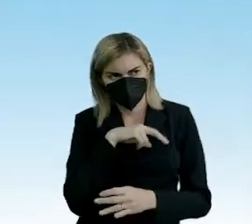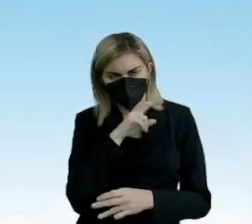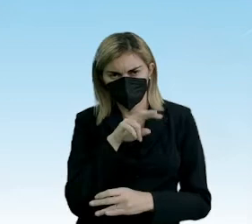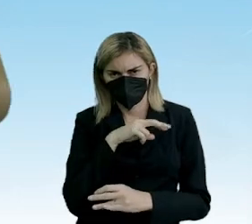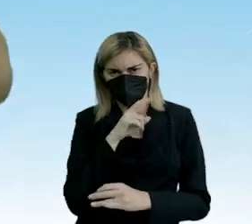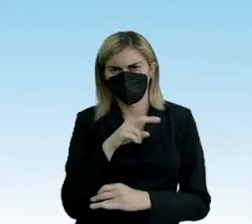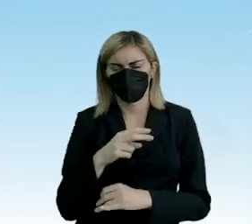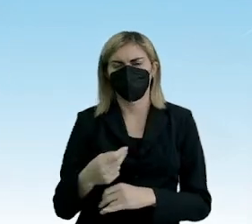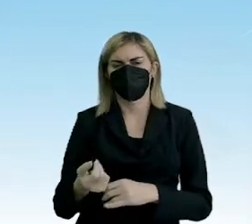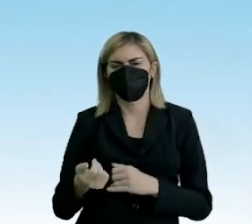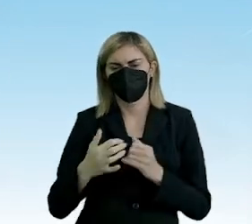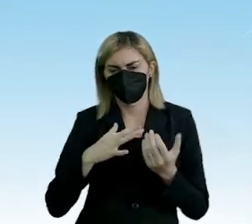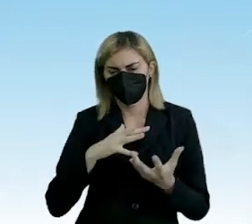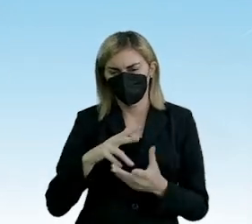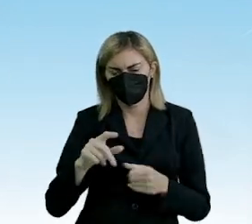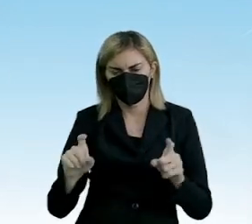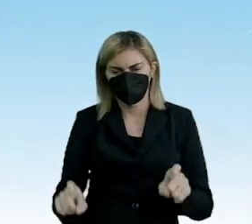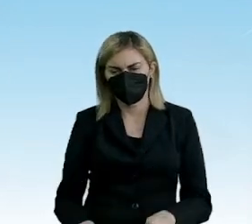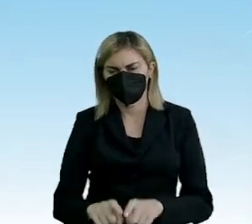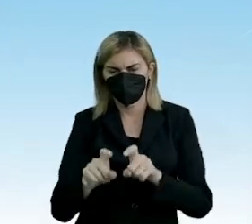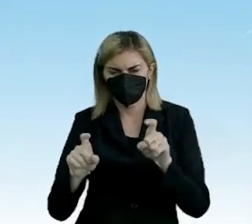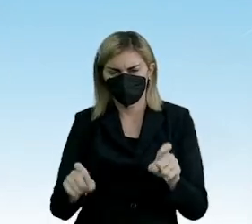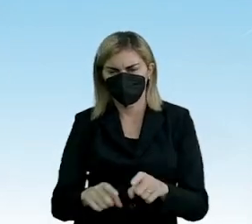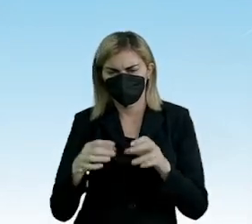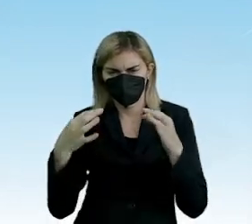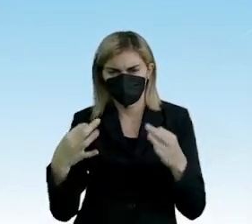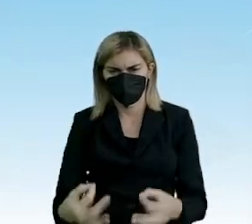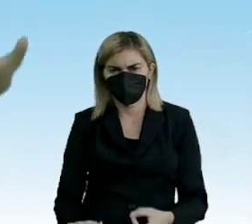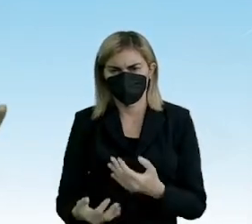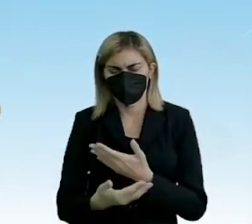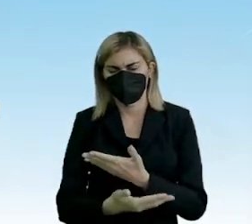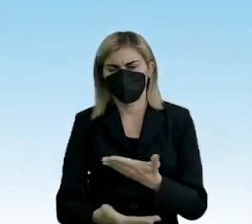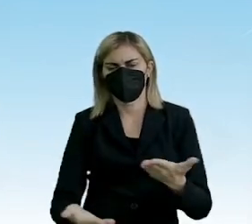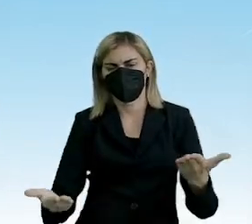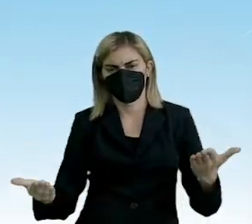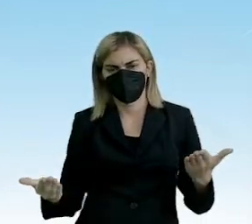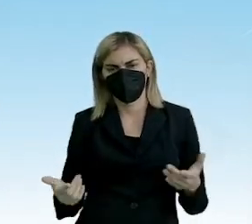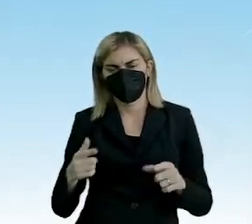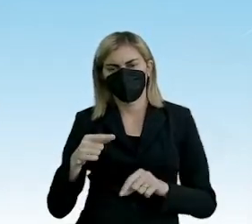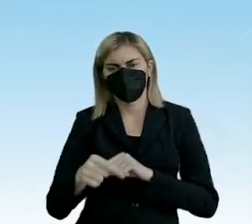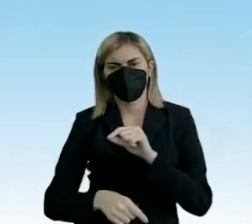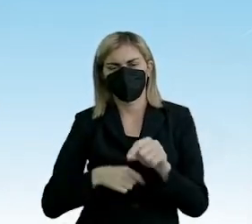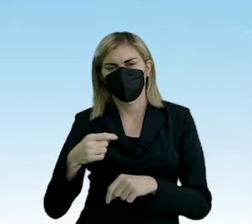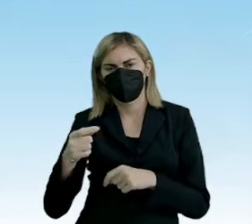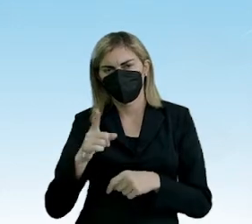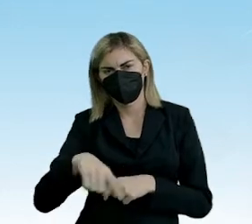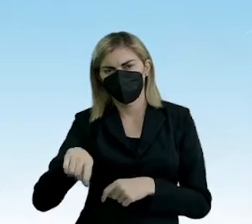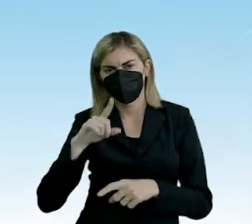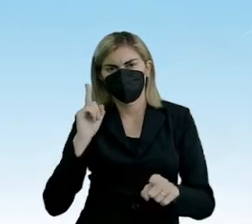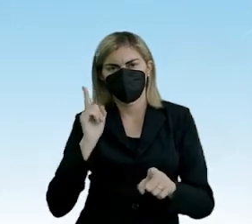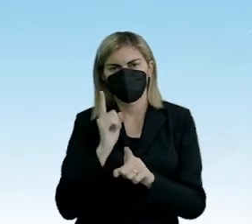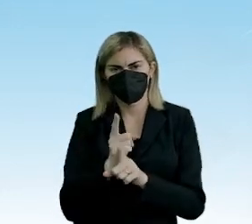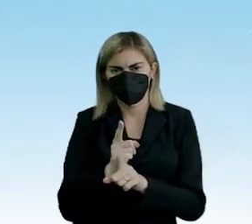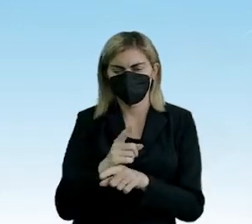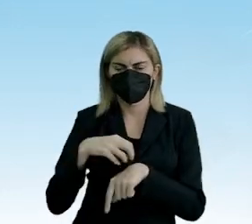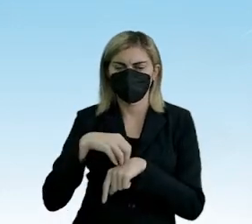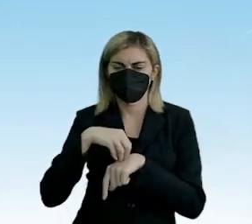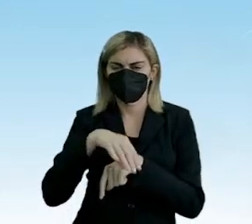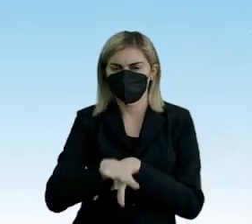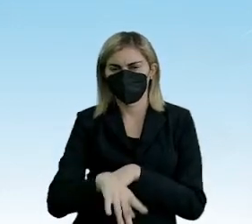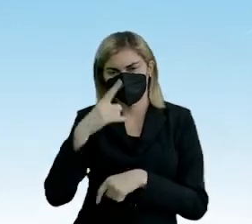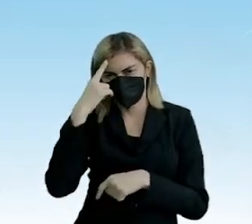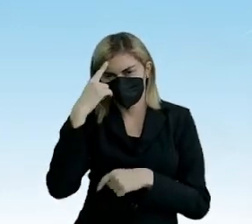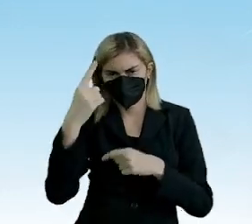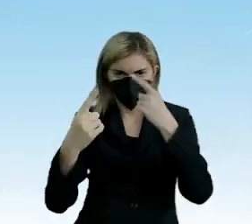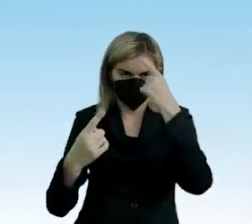menção ao mundo virtual, é justamente essa questão de que nós encontramos. Ele passa a ideia